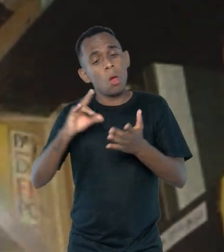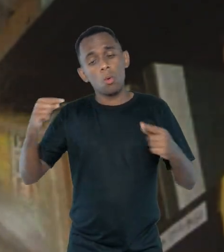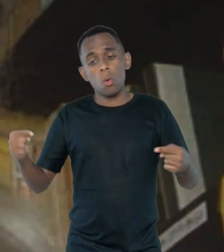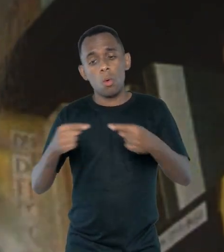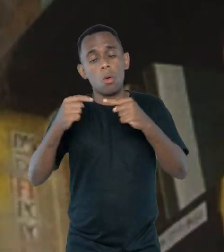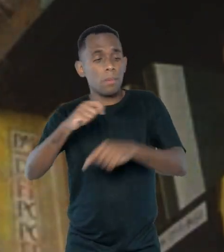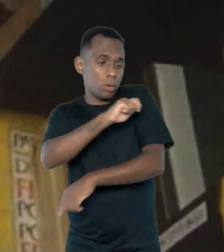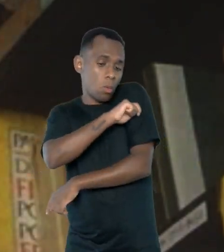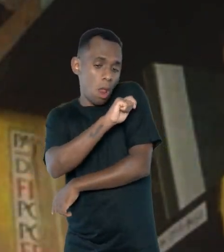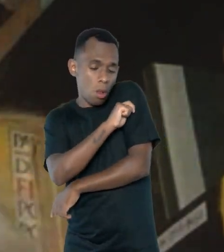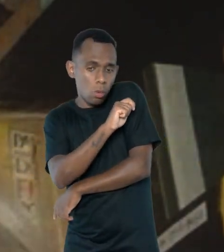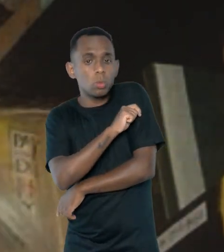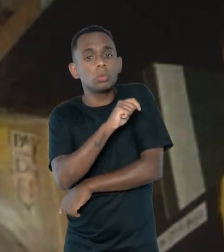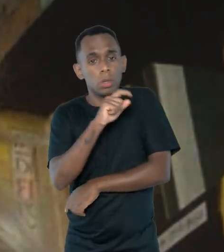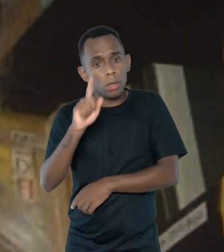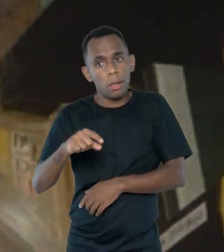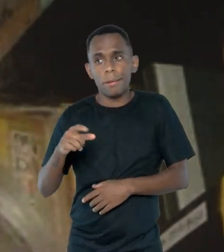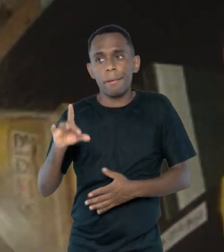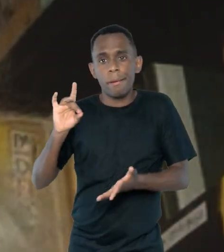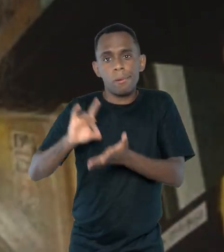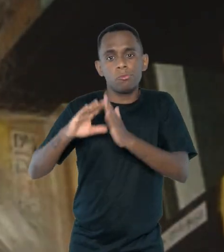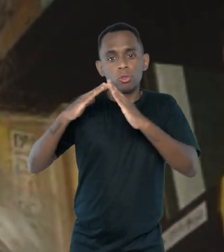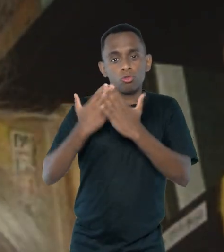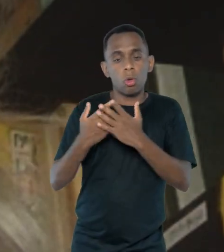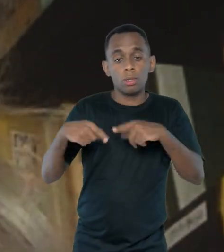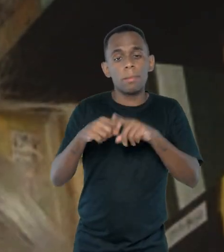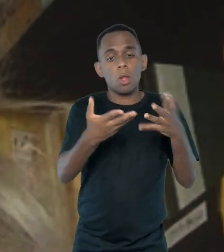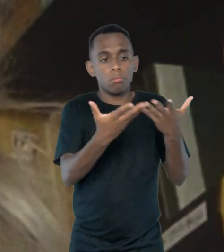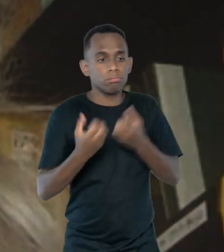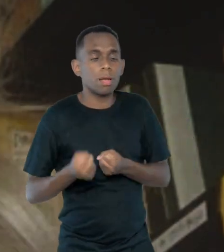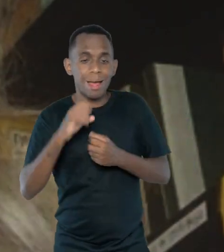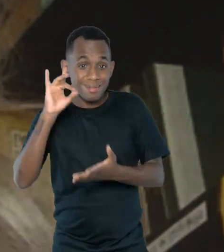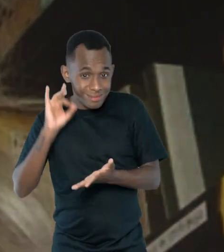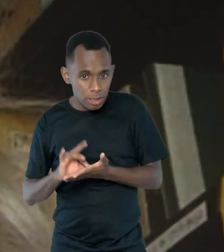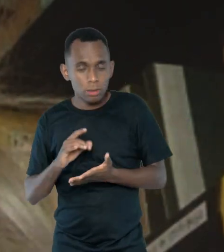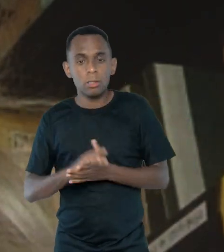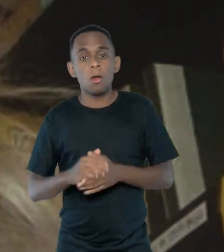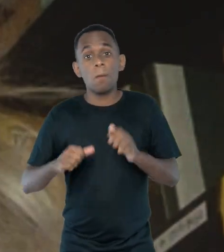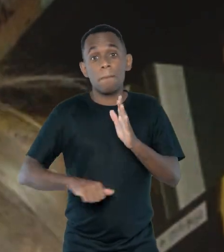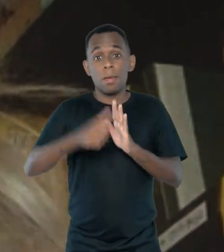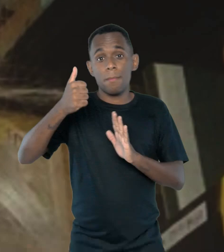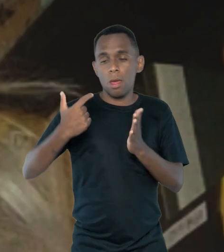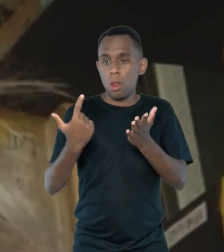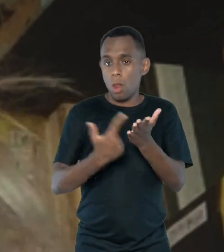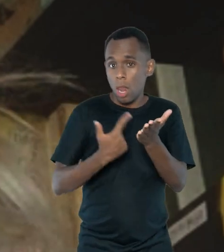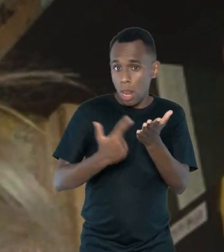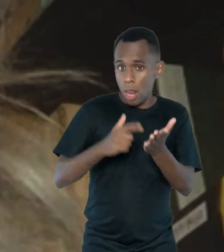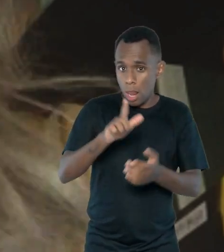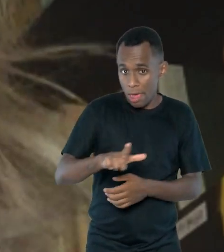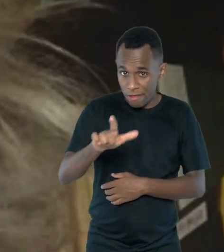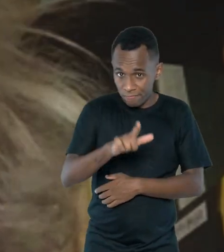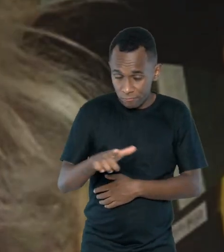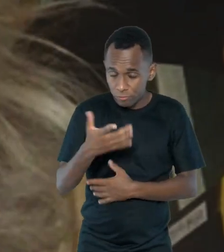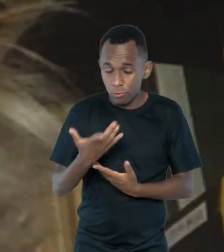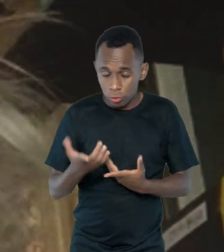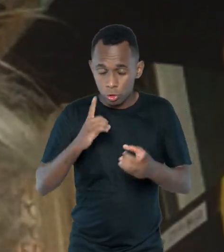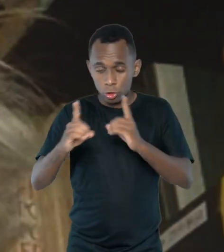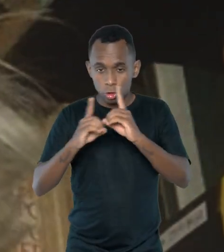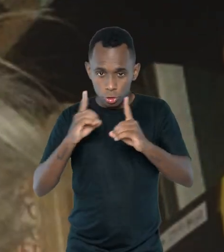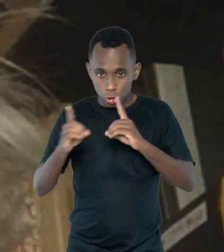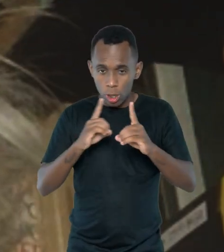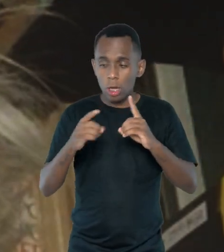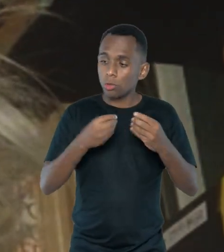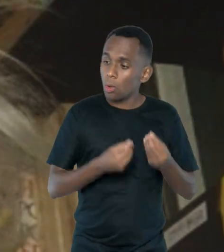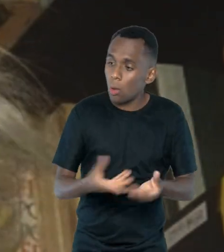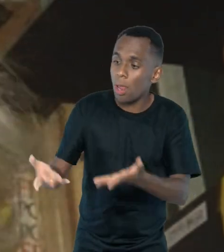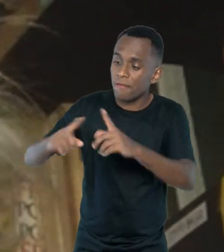aluno, a realidade da escola e adotava o livro. Então, o primeiro livro didático que eu levei para a sala